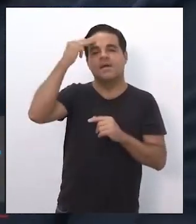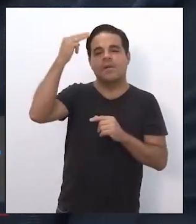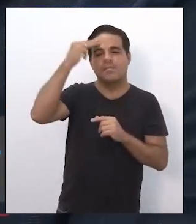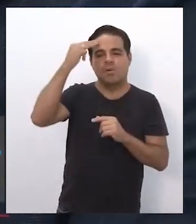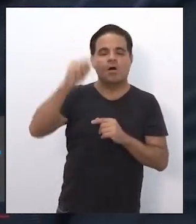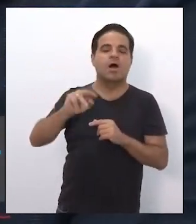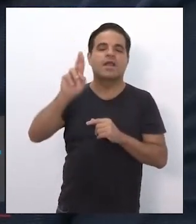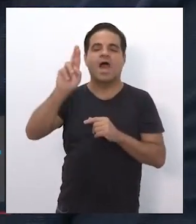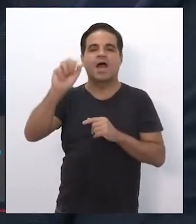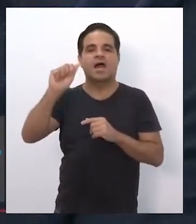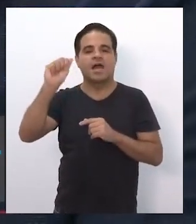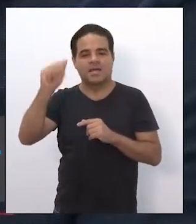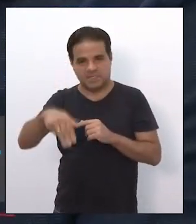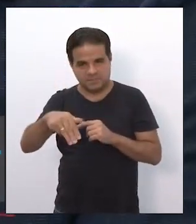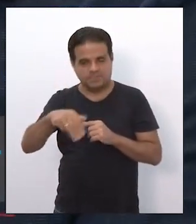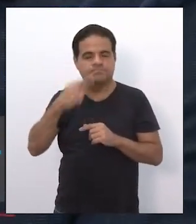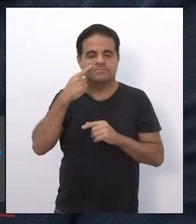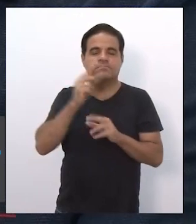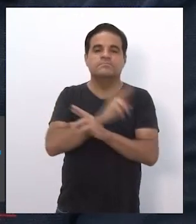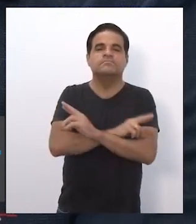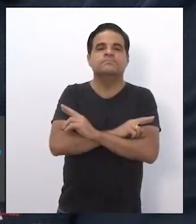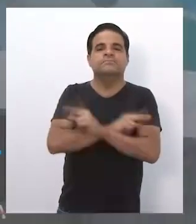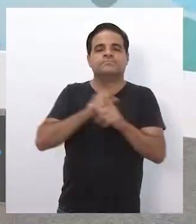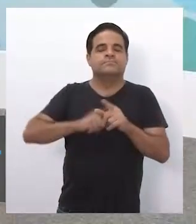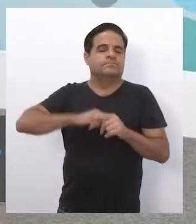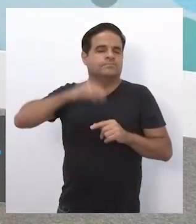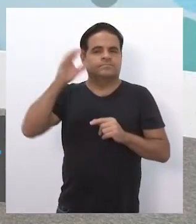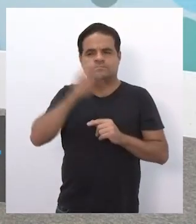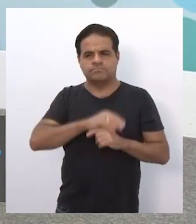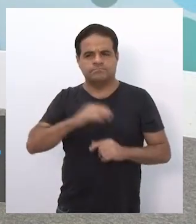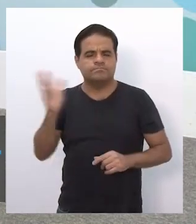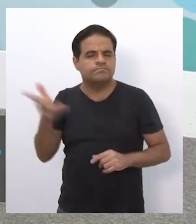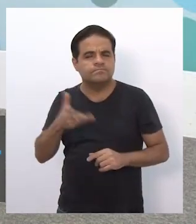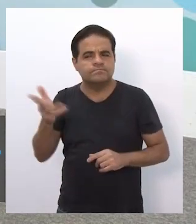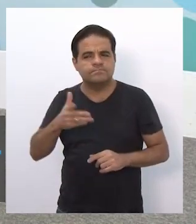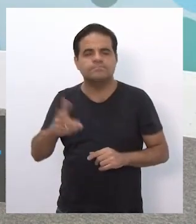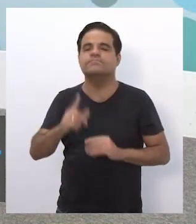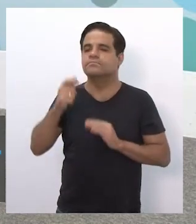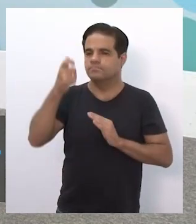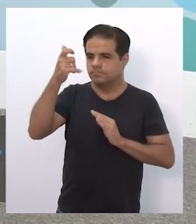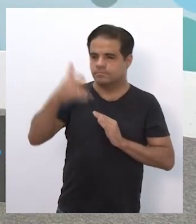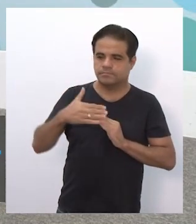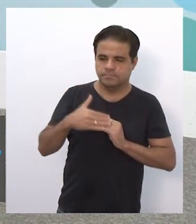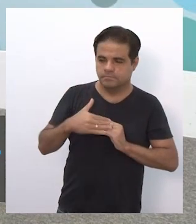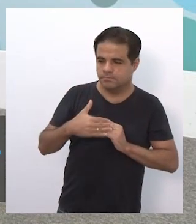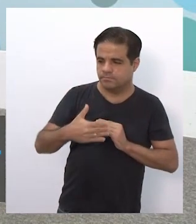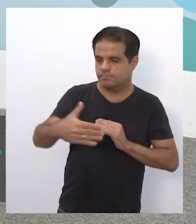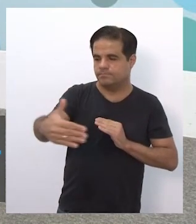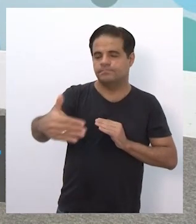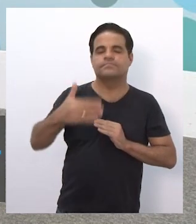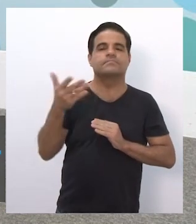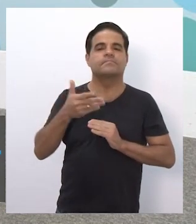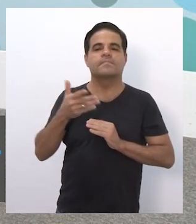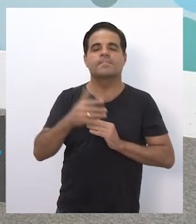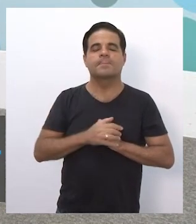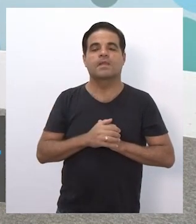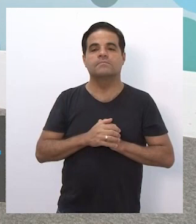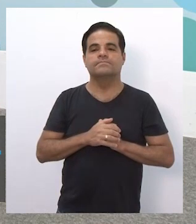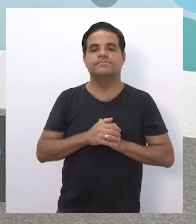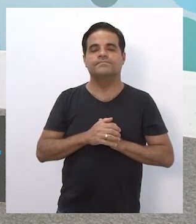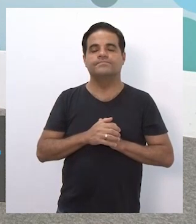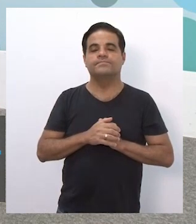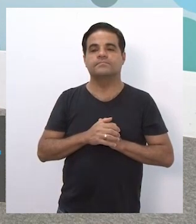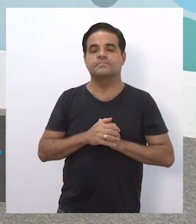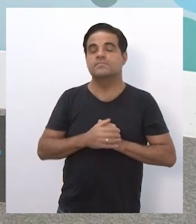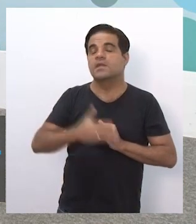um para o outro, né? E a velocidade deles também a gente vai falar um pouquinho para vocês agora. Tá? Então,